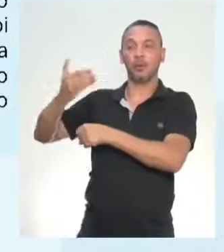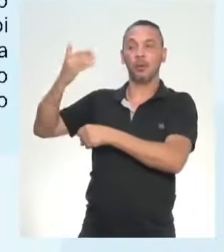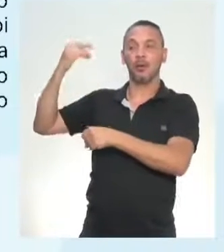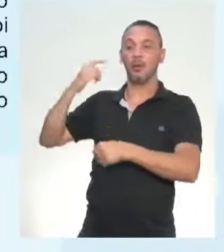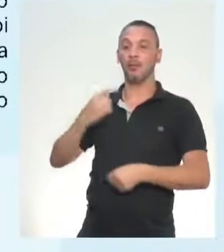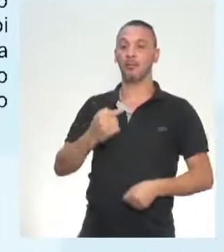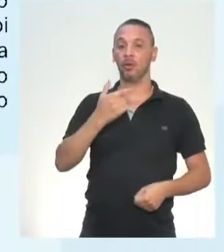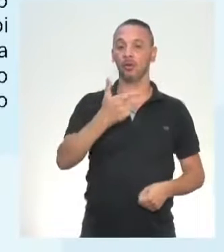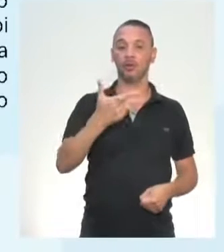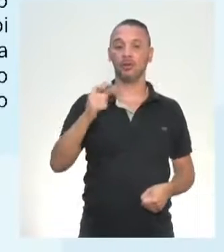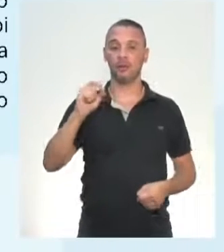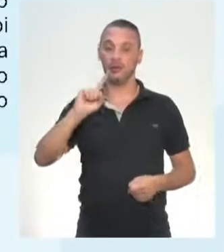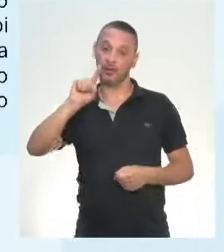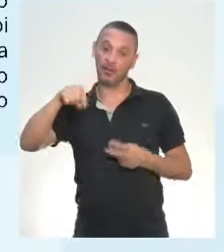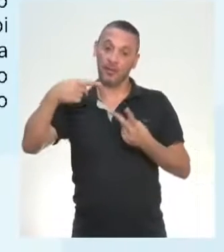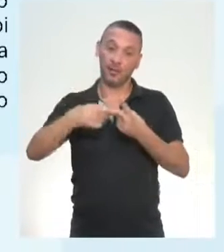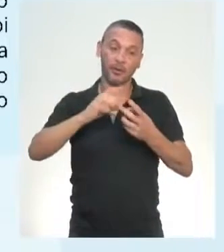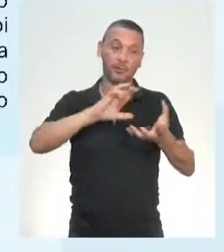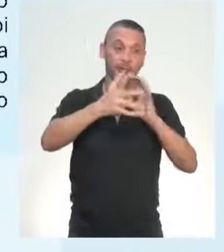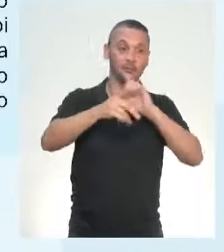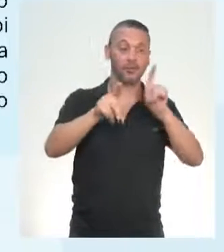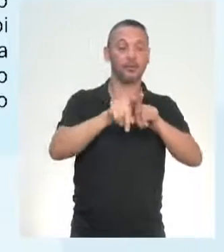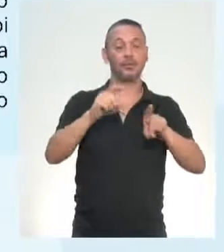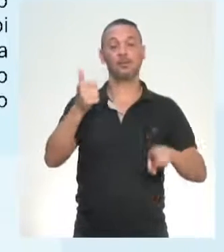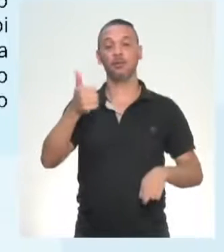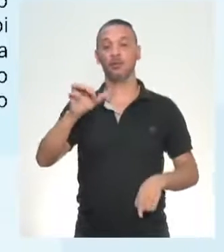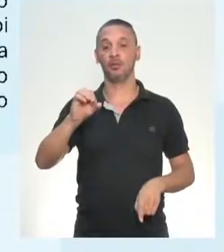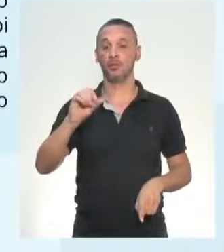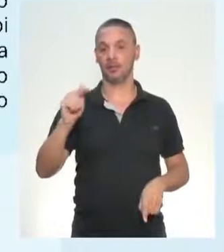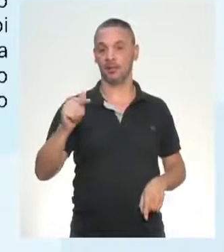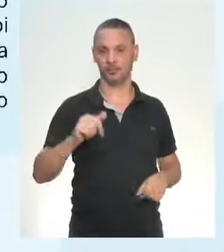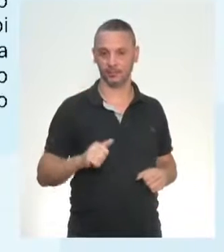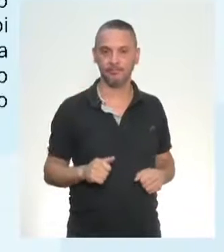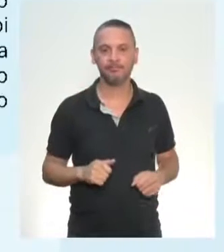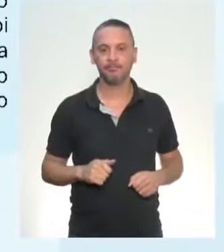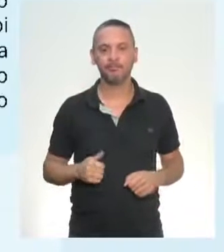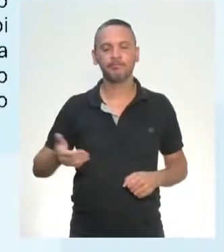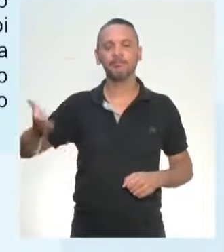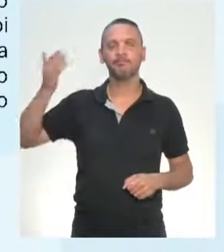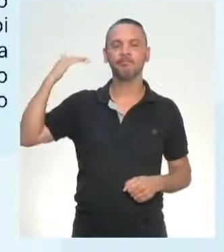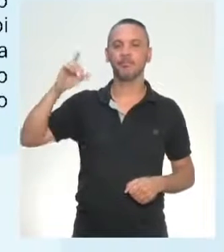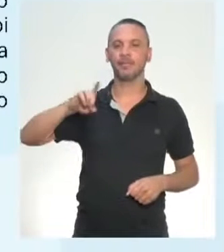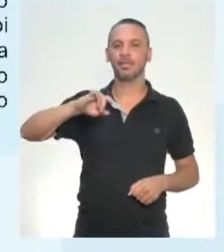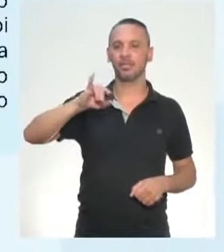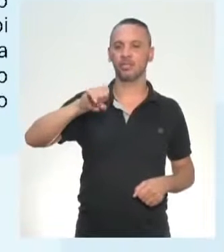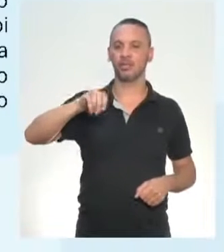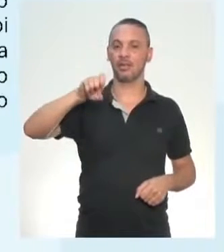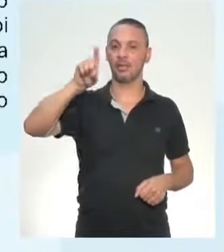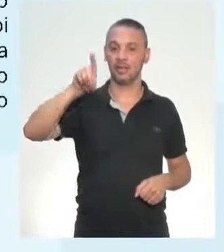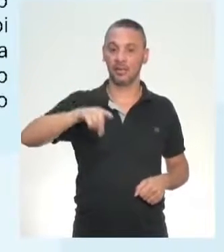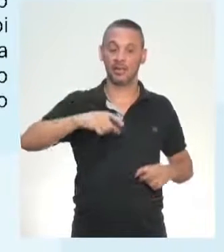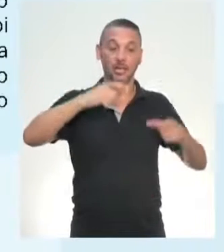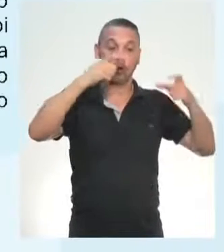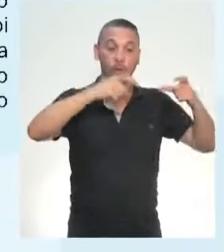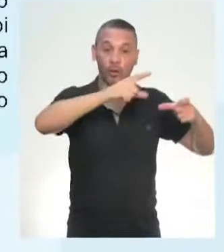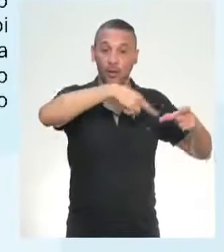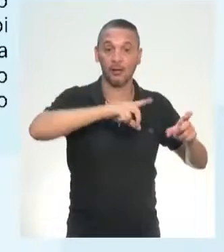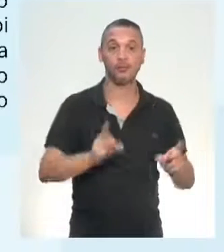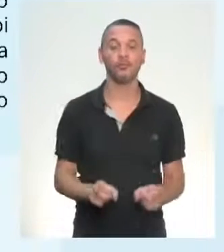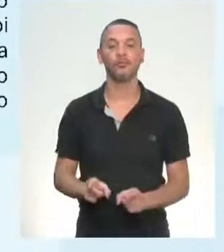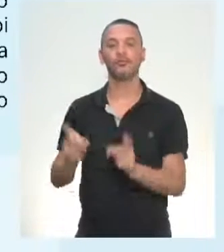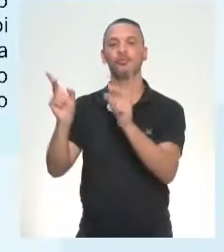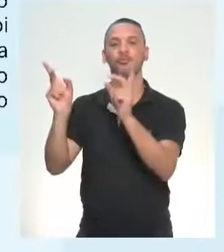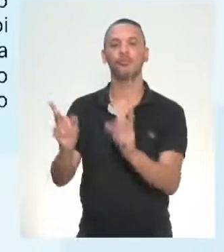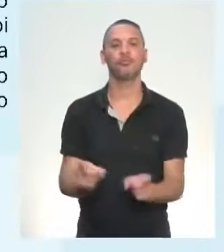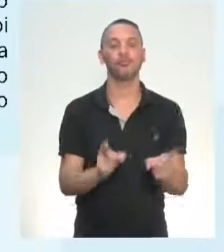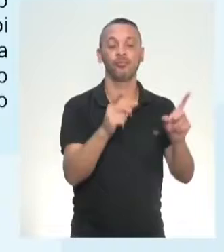e reconstruída em 1907. No passado, Djenné foi um centro de comércio